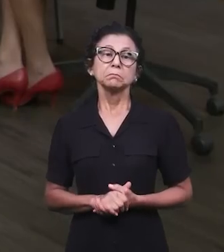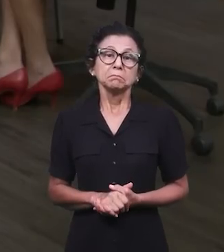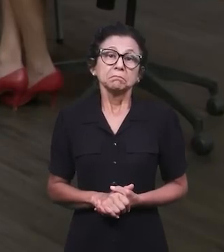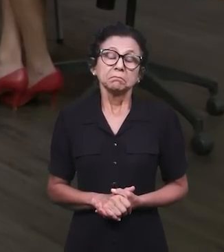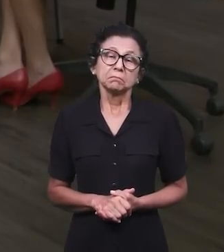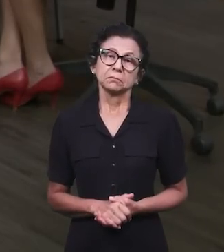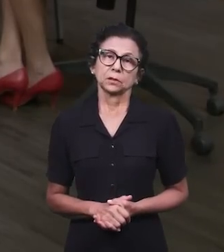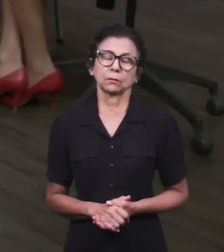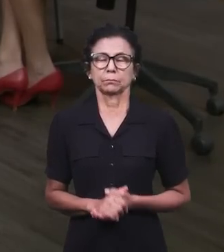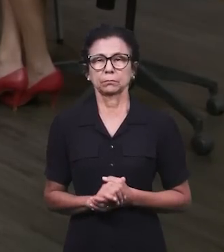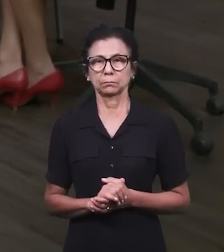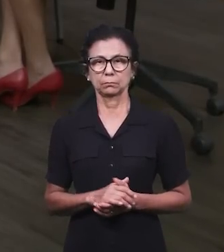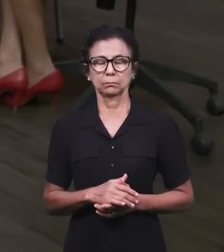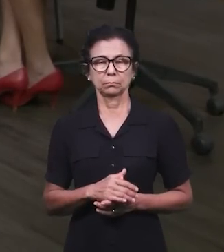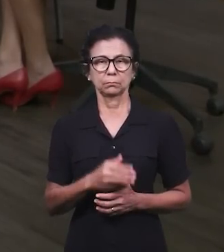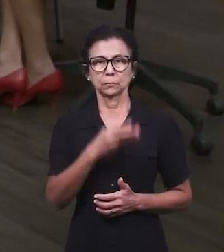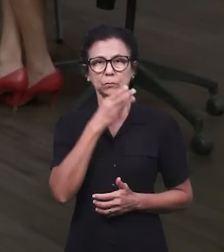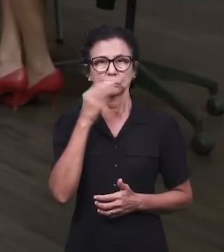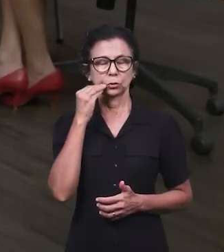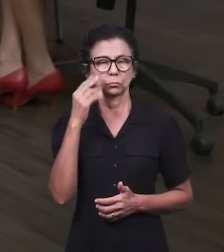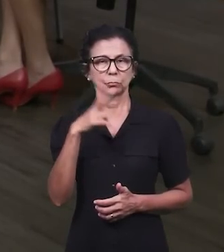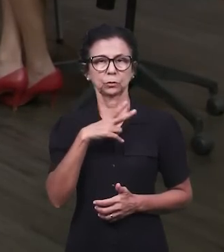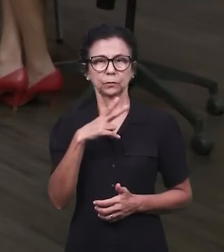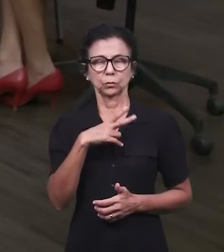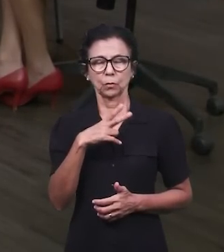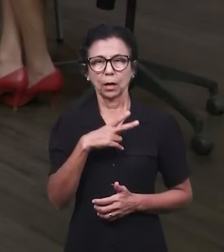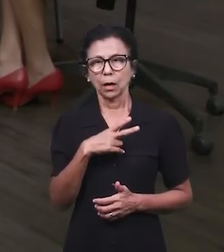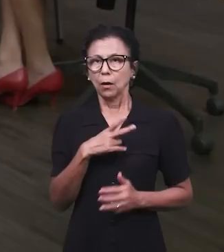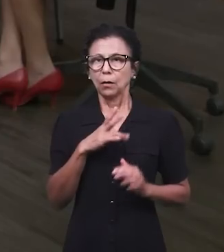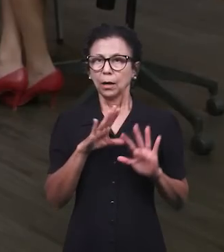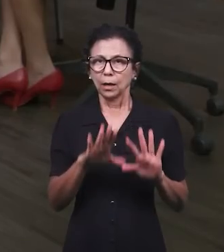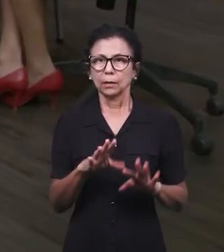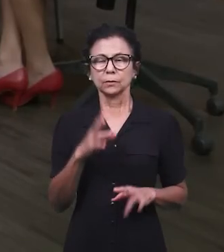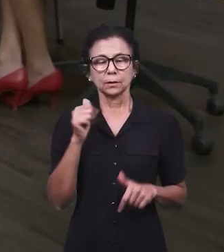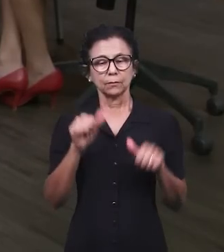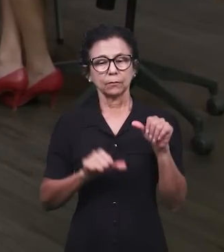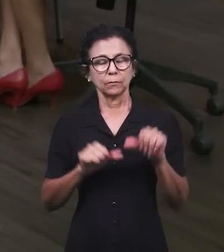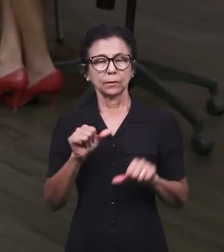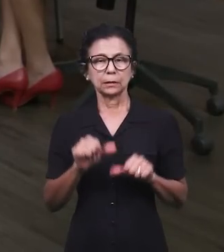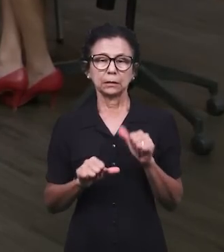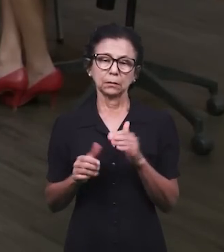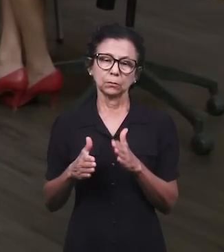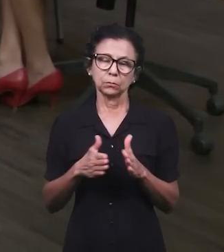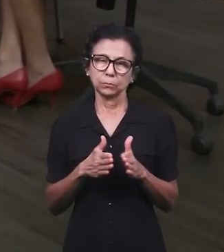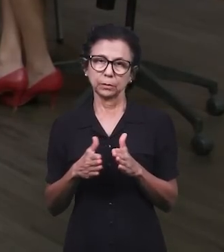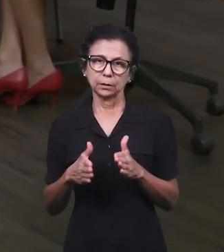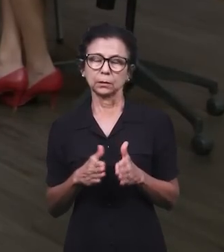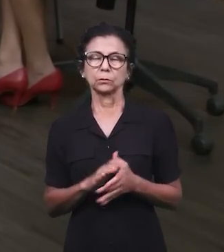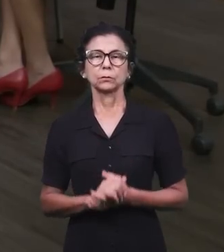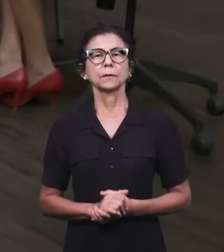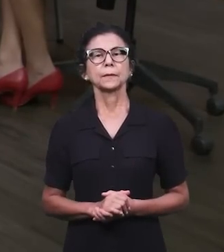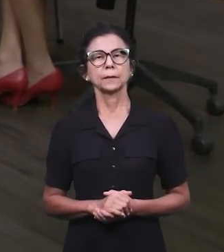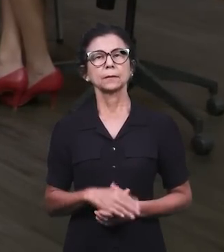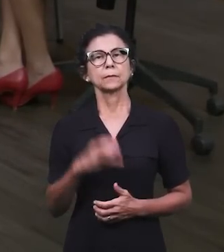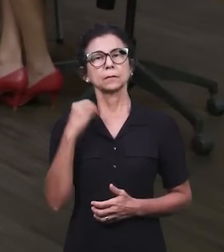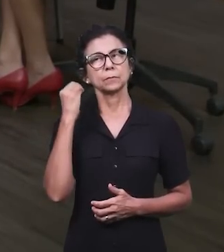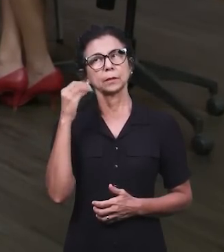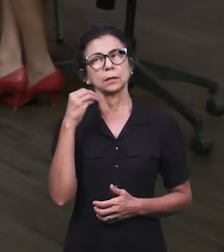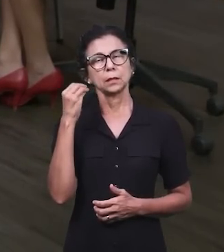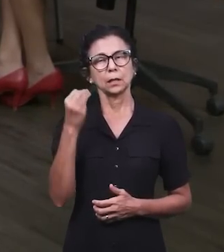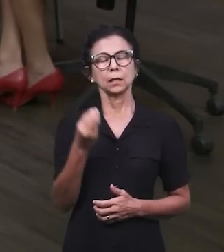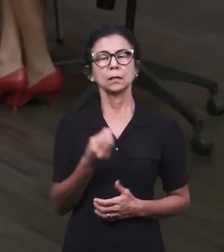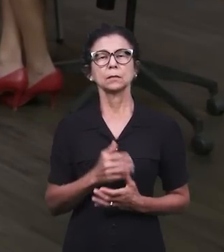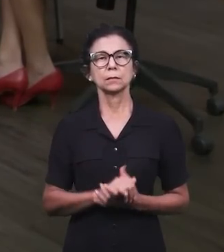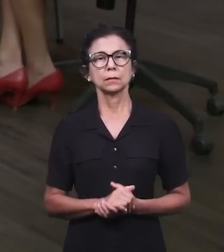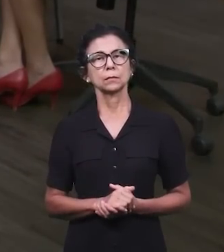sua medida, e aí cada um tem a sua. Né? Cada um tem a sua medida e tem a sua experiência com o jejum, uns mais, outros menos,